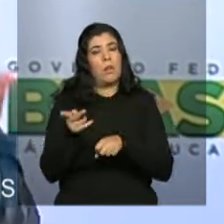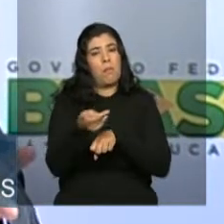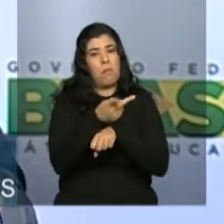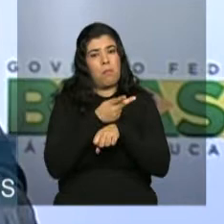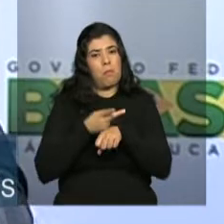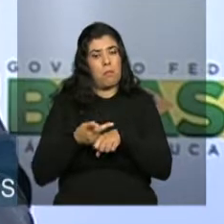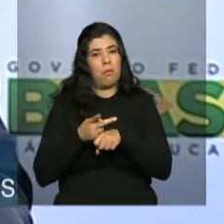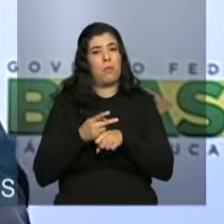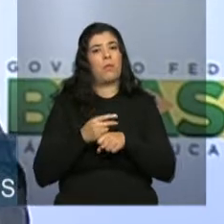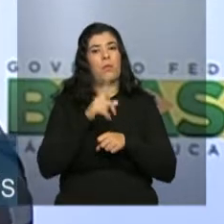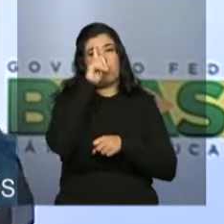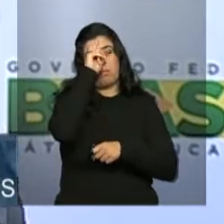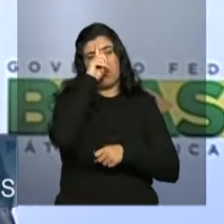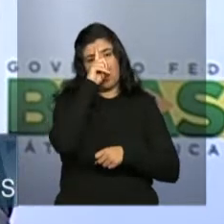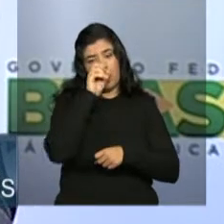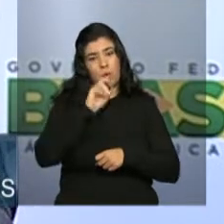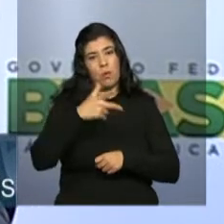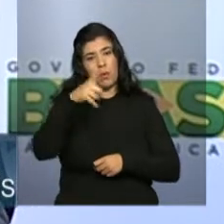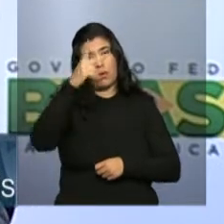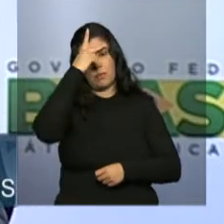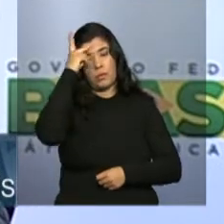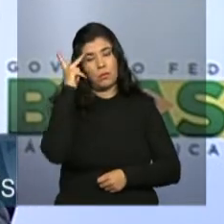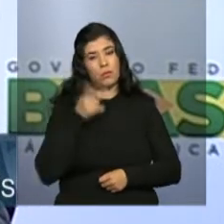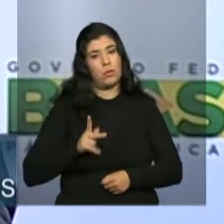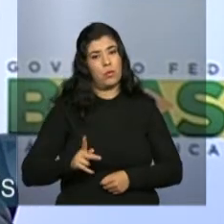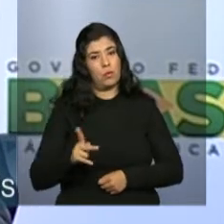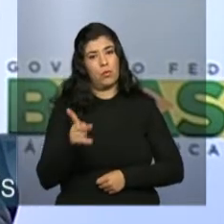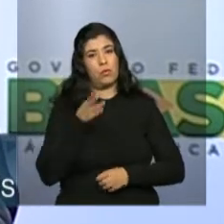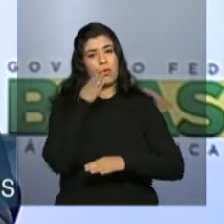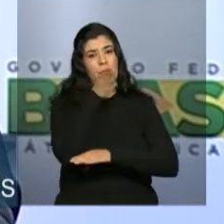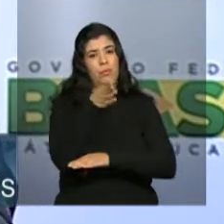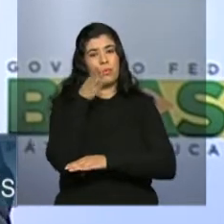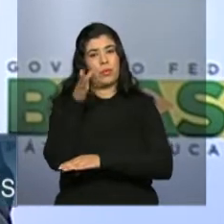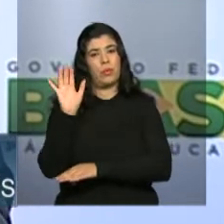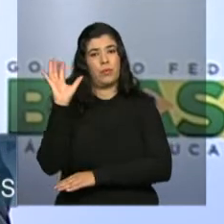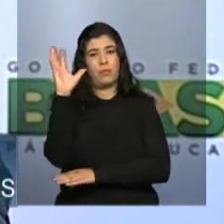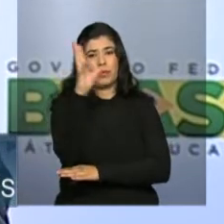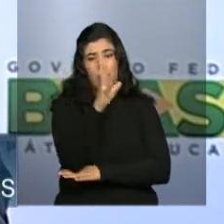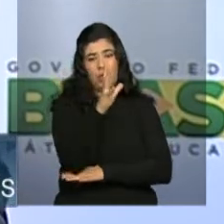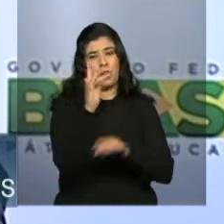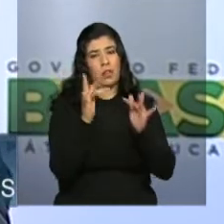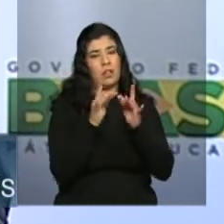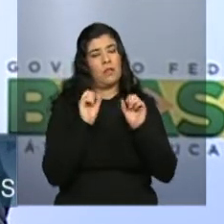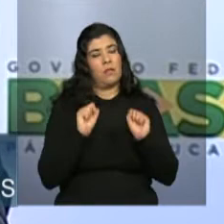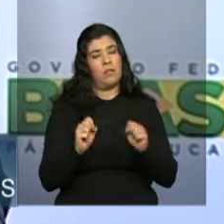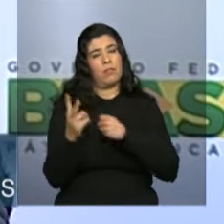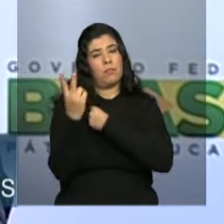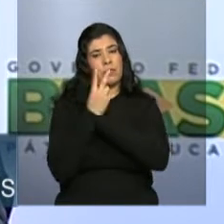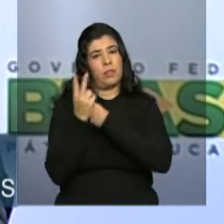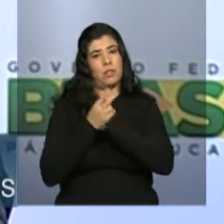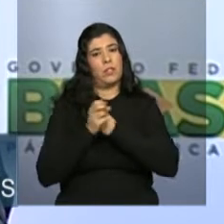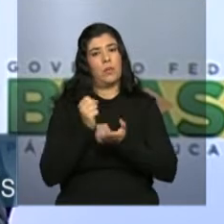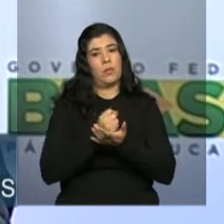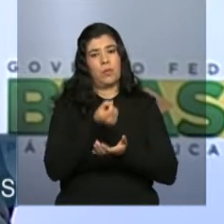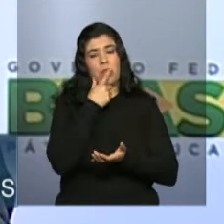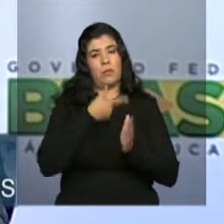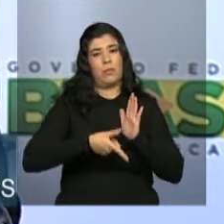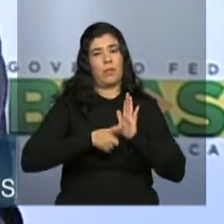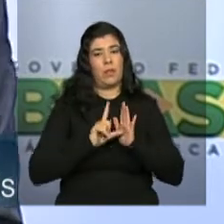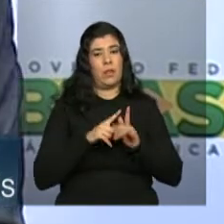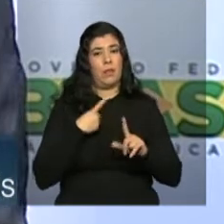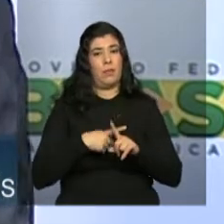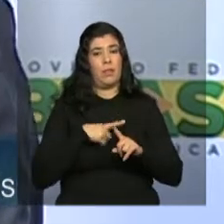continuarem fazendo por lazer ou por qualquer outro motivo né a ocupação desses espaços fácil de forma protegida né